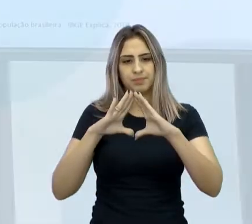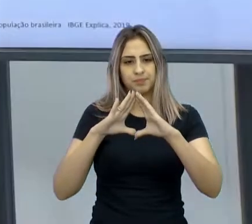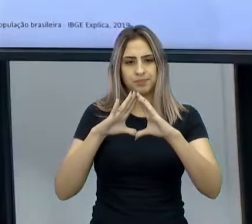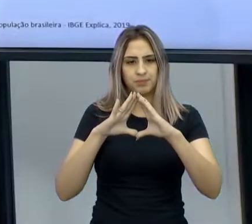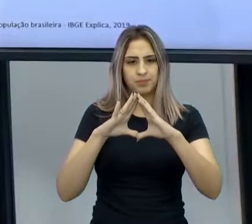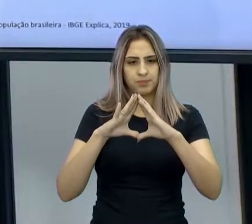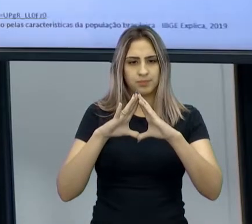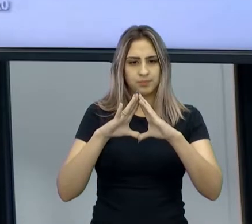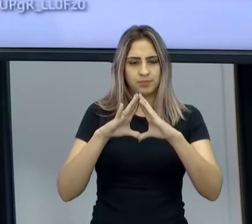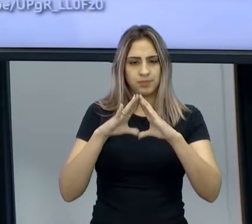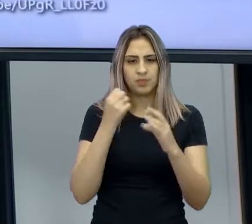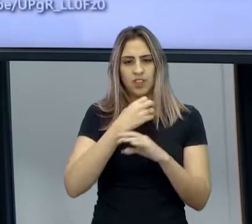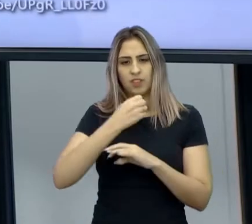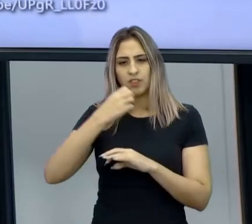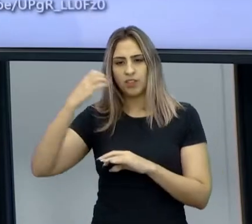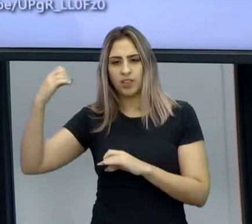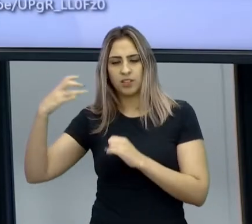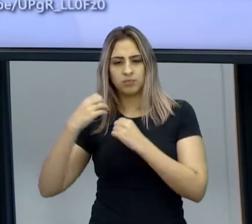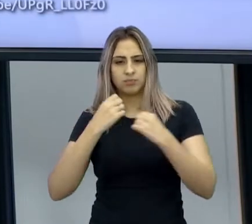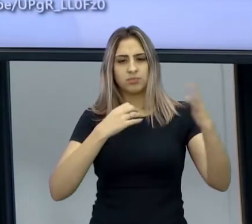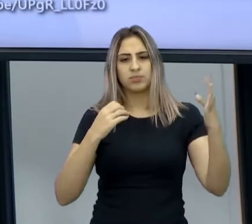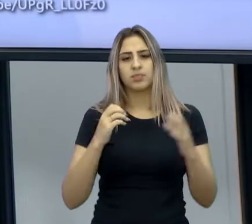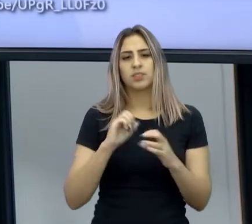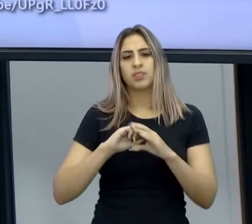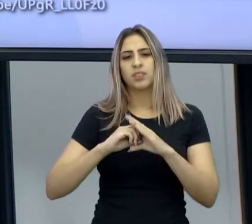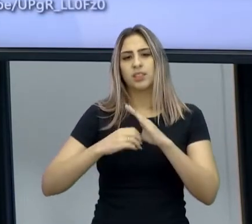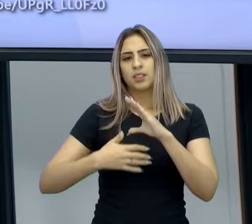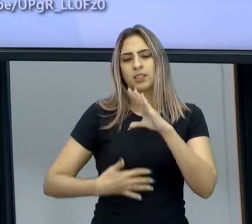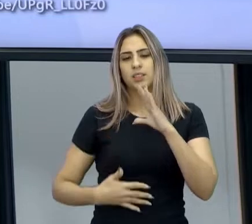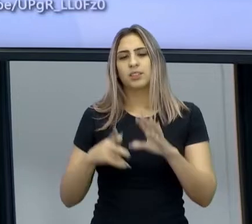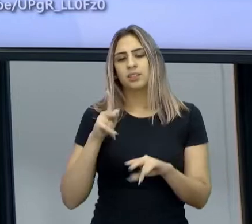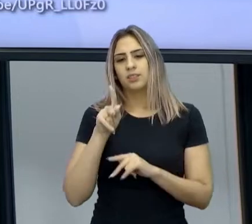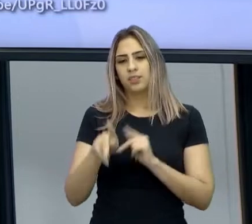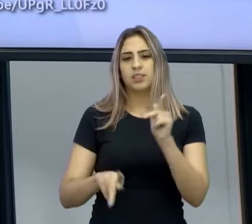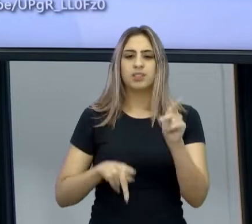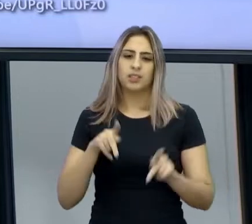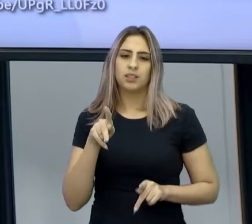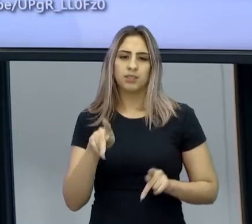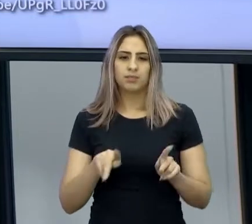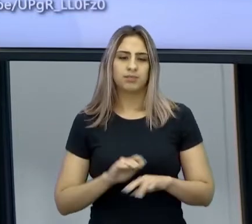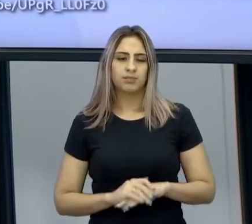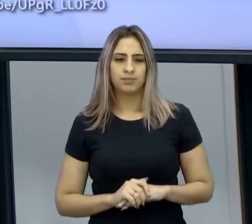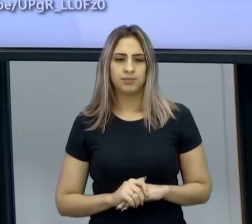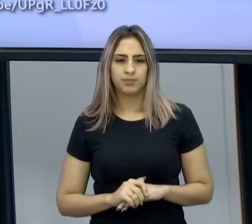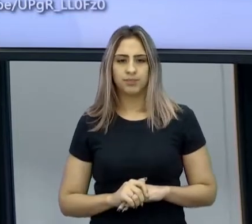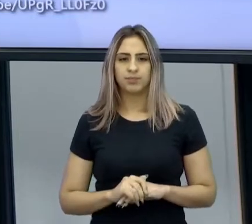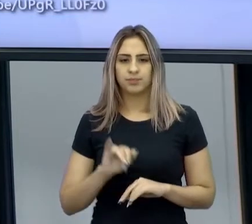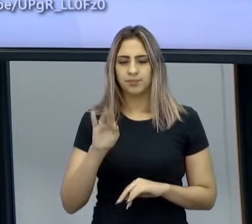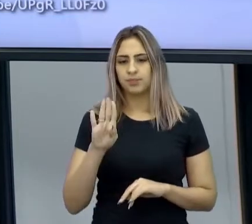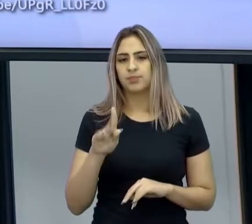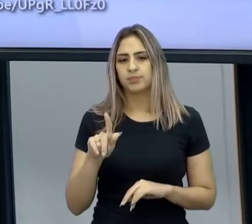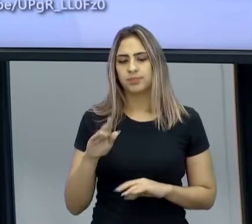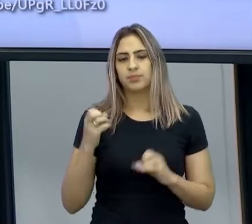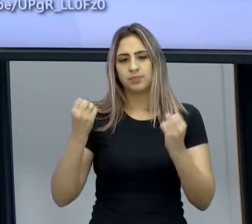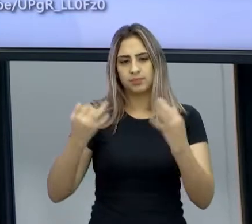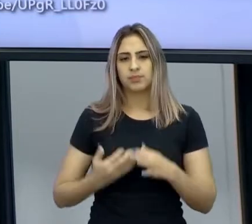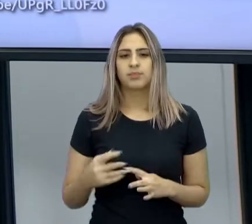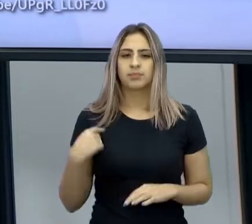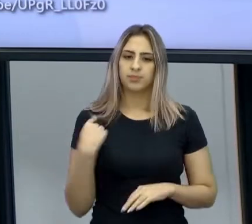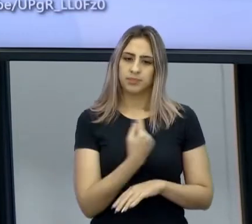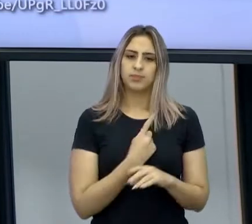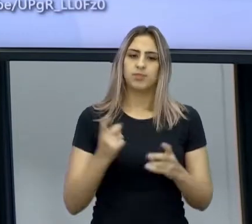etária, uma viagem no tempo aí pelas características da população brasileira. Mais um vídeo aí do IBGE Explica e daqui a pouco